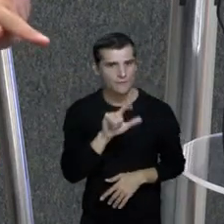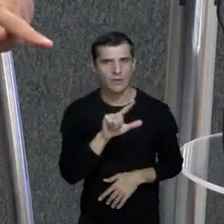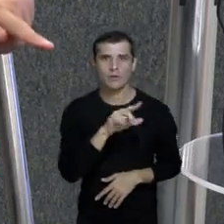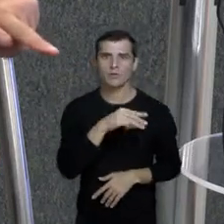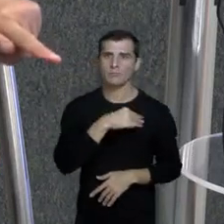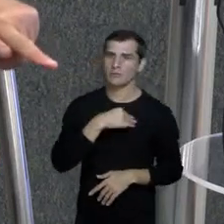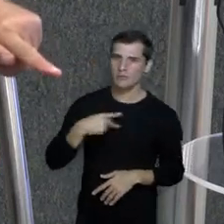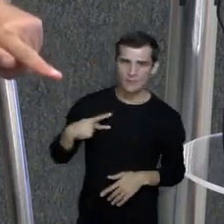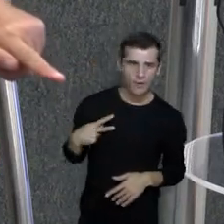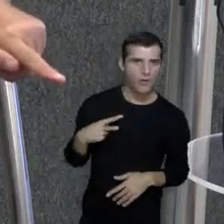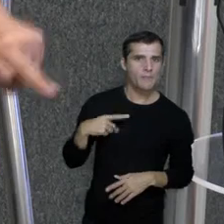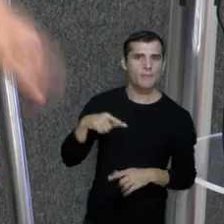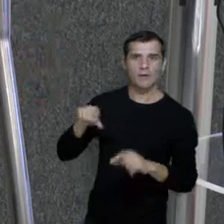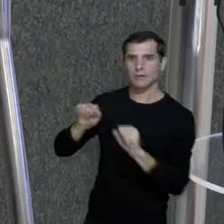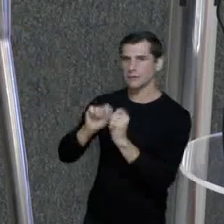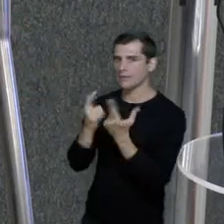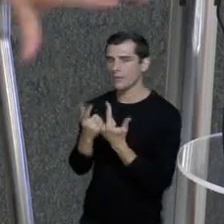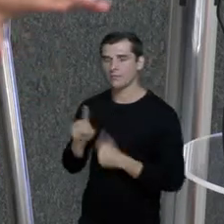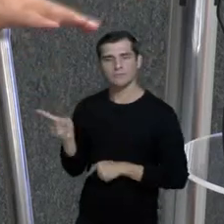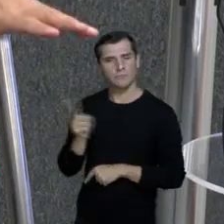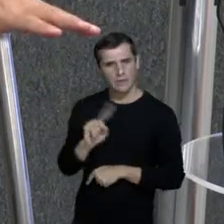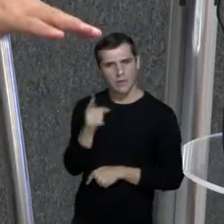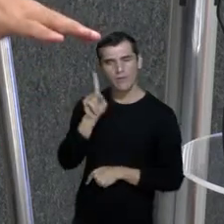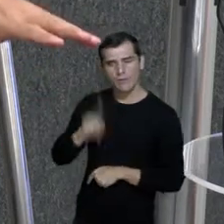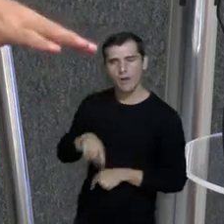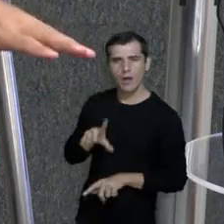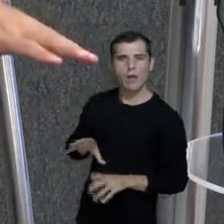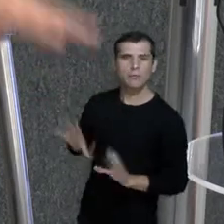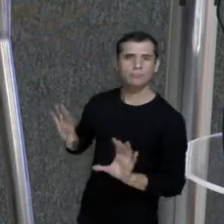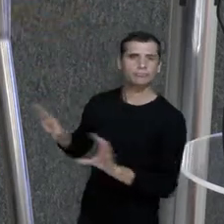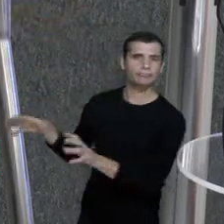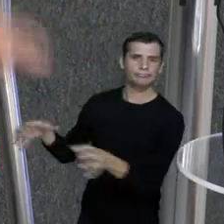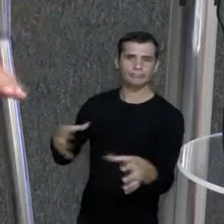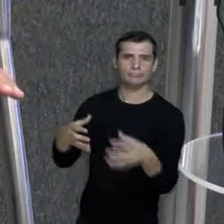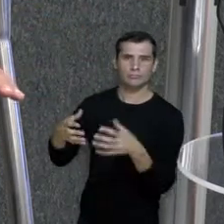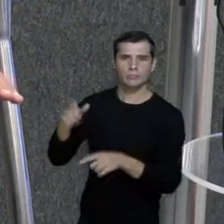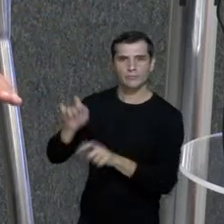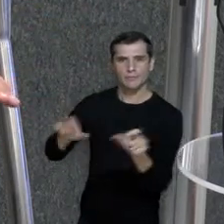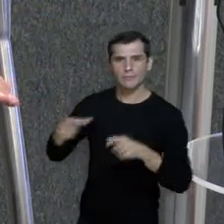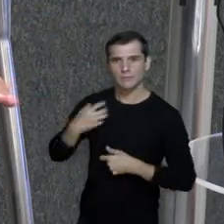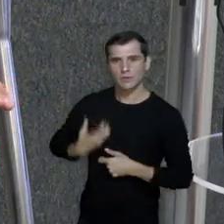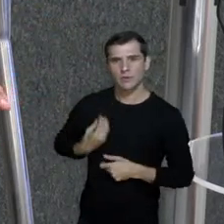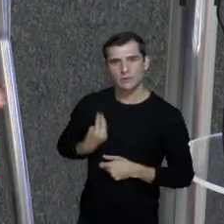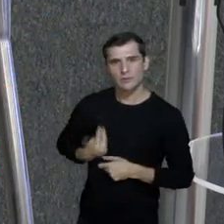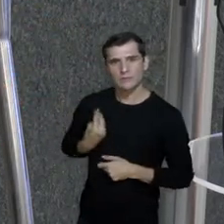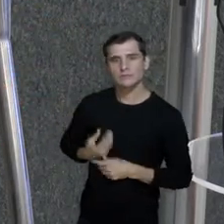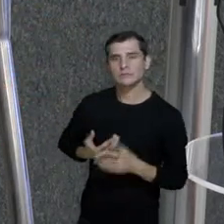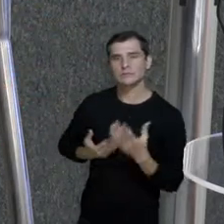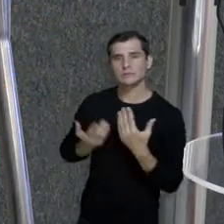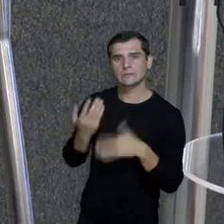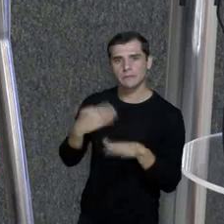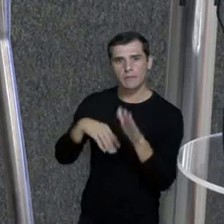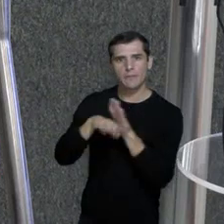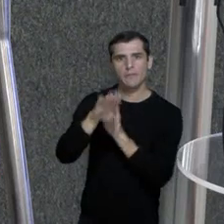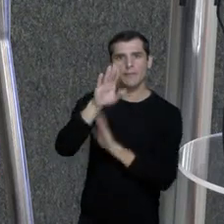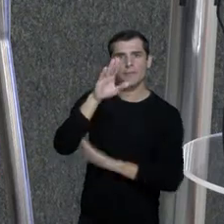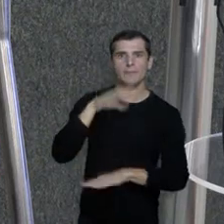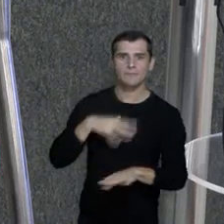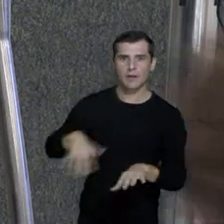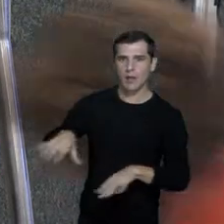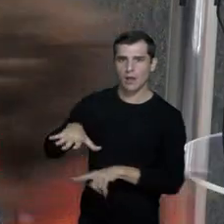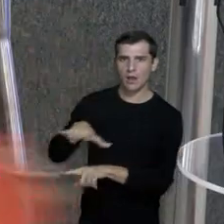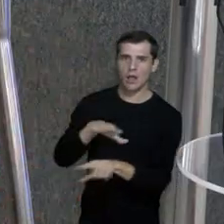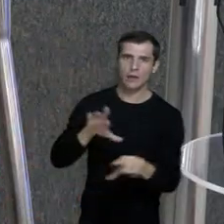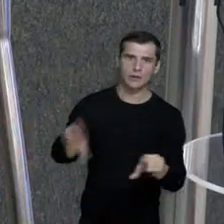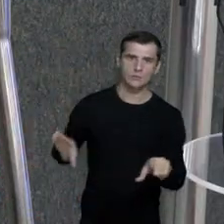as instituições públicas que tem muita gente boa querendo fazer a diferença em todas as áreas né então acho que vamos